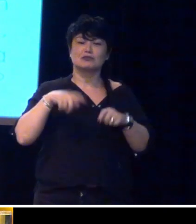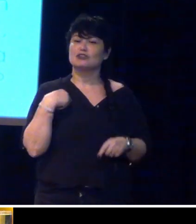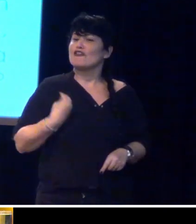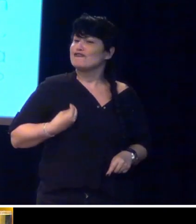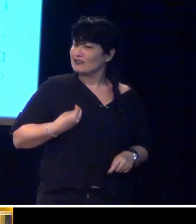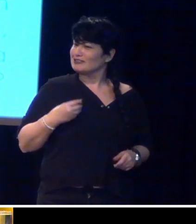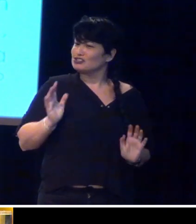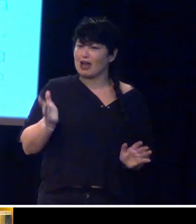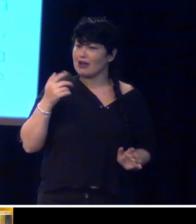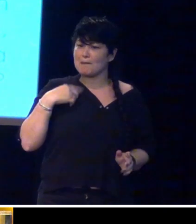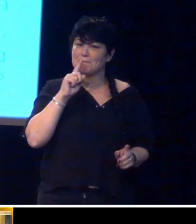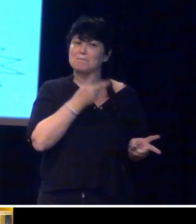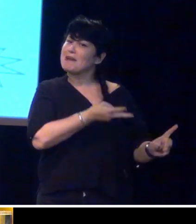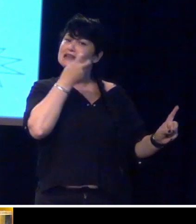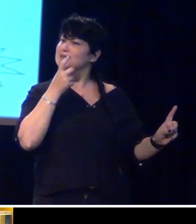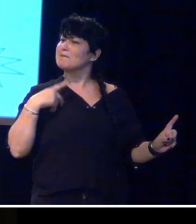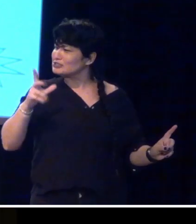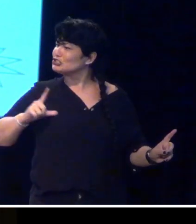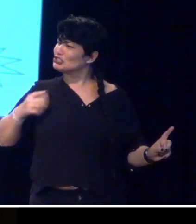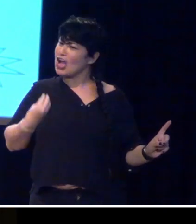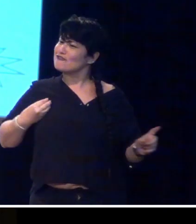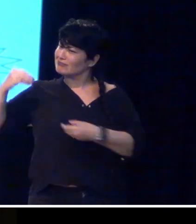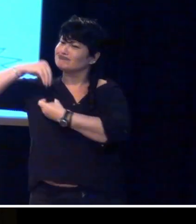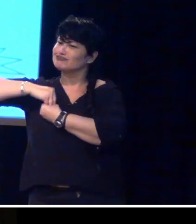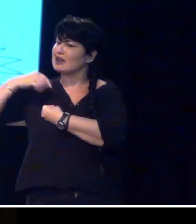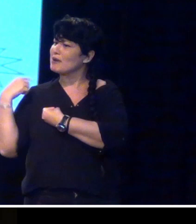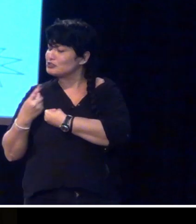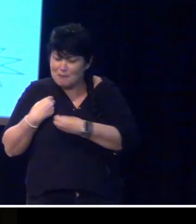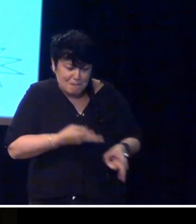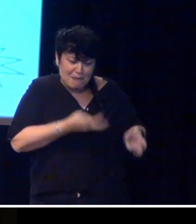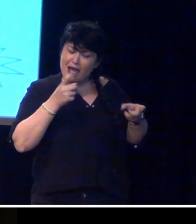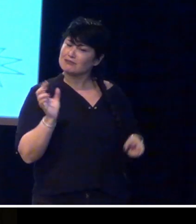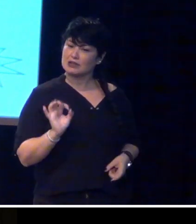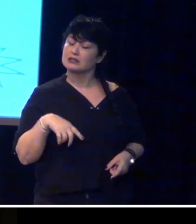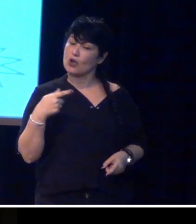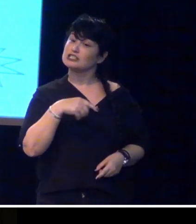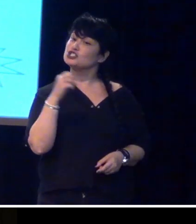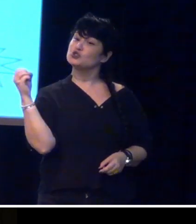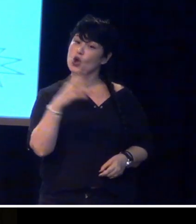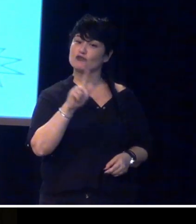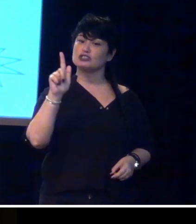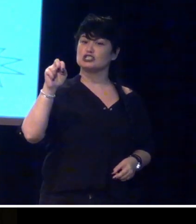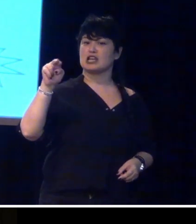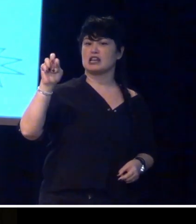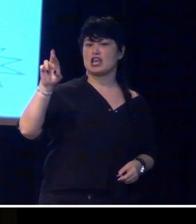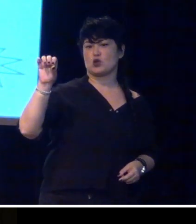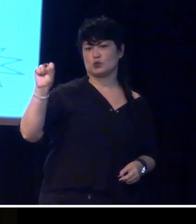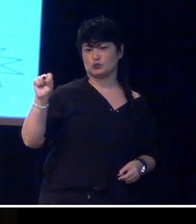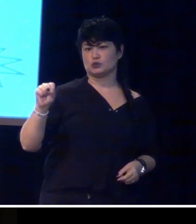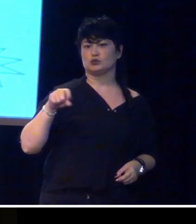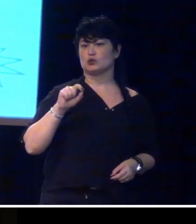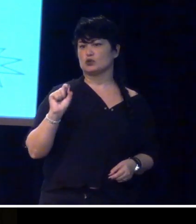vida e a gente não se dá conta. Né? Esses novos gêneros. Né?